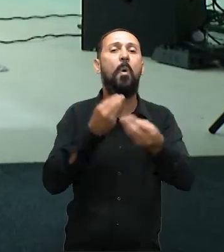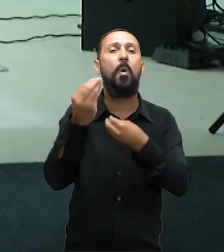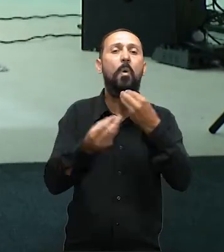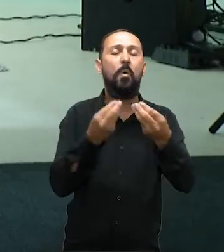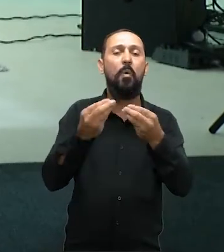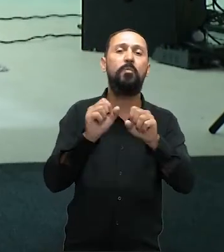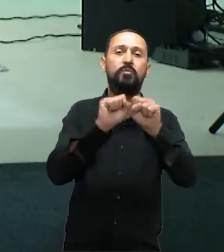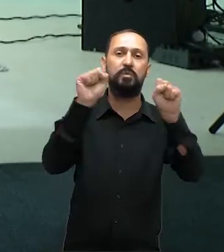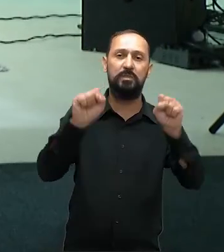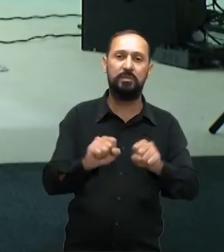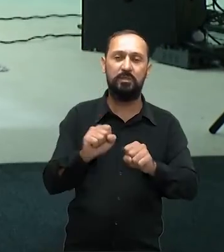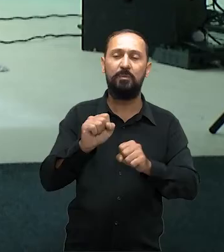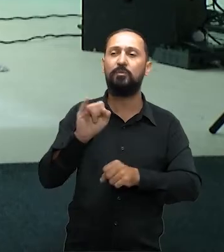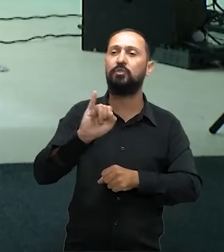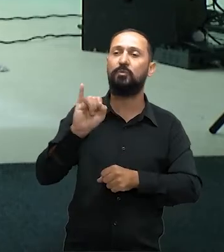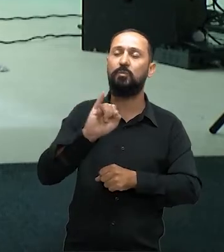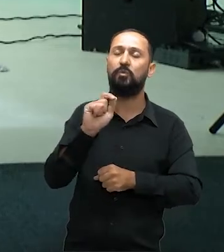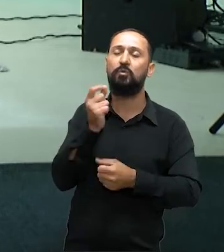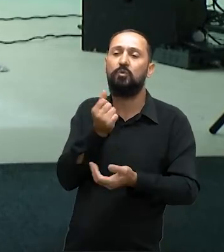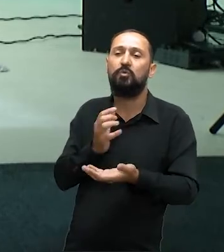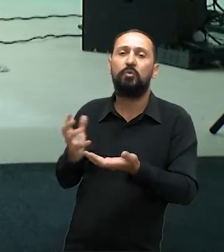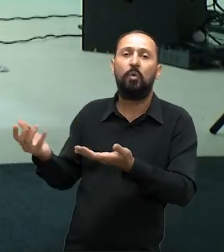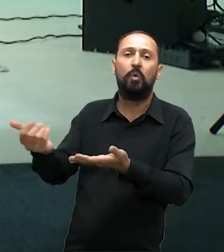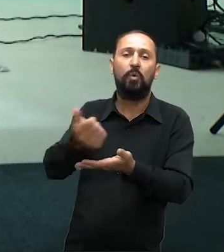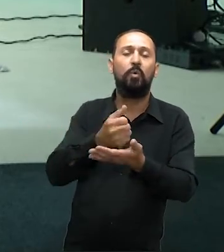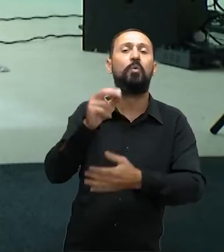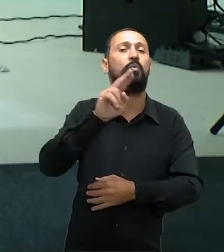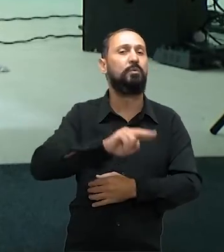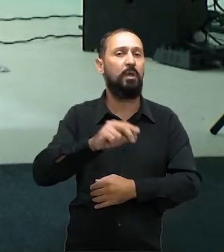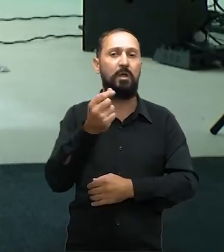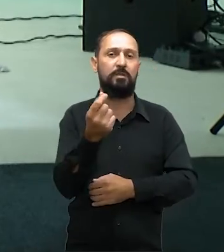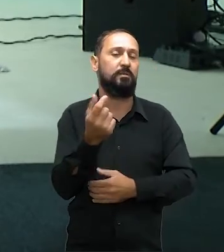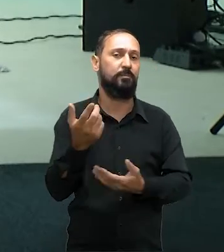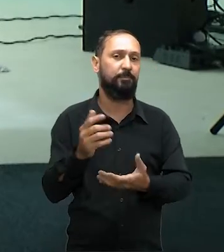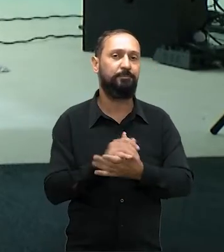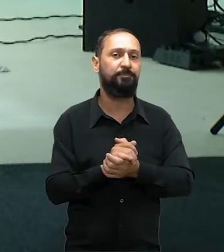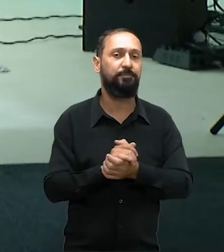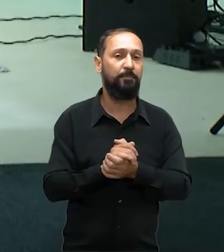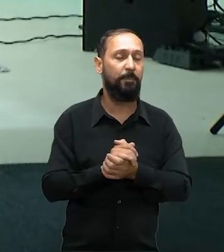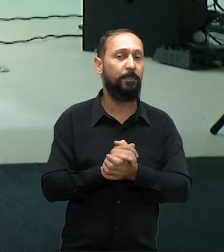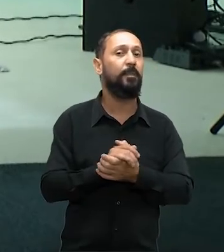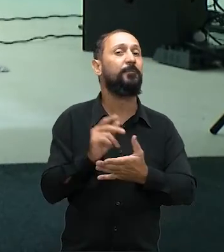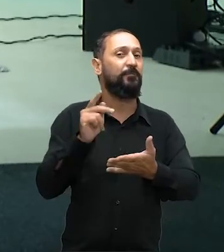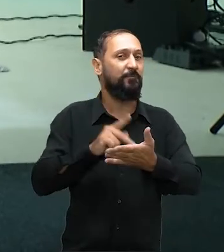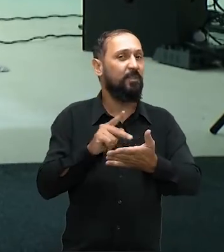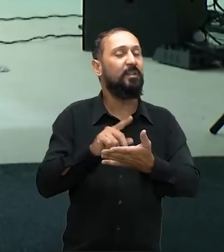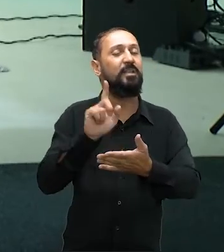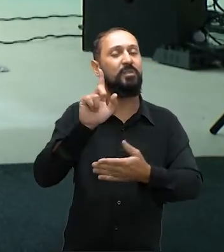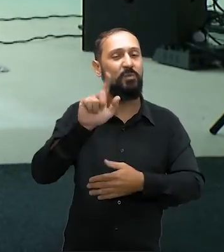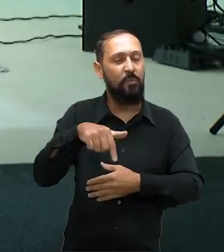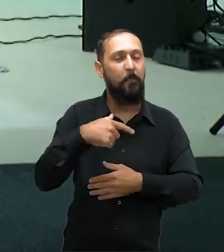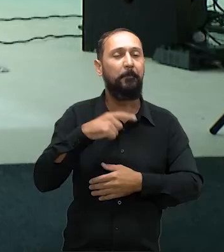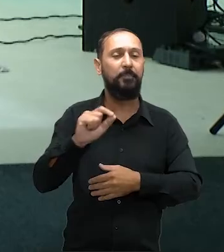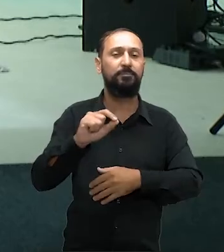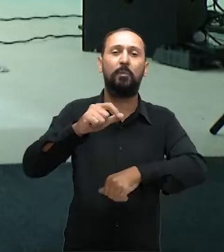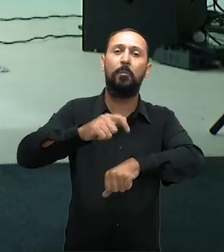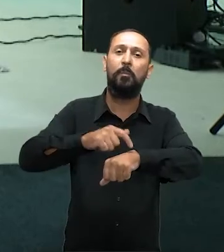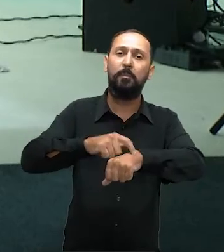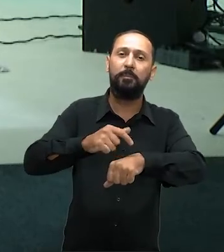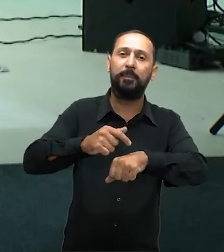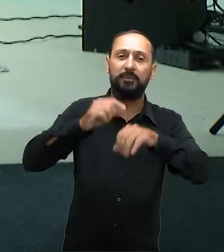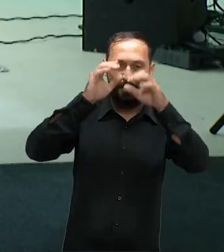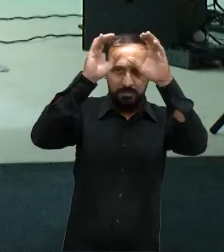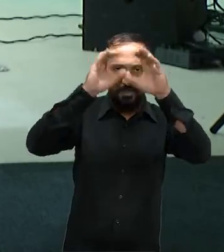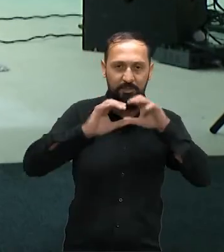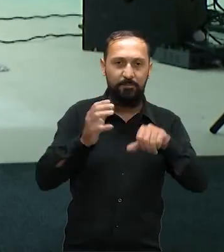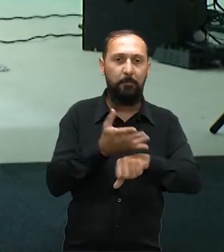como funciona o sistema de arrecadação de impostos e de aplicação desses recursos. Isso, na verdade, é um exercício da cidadania, né? E